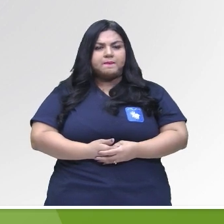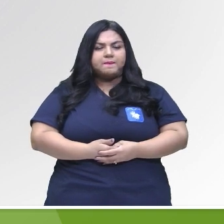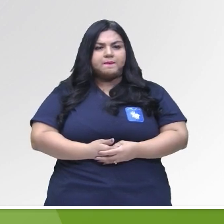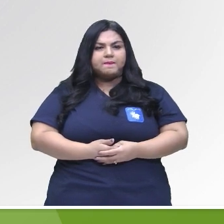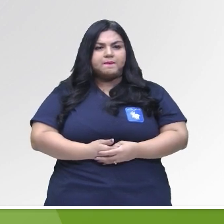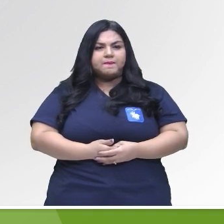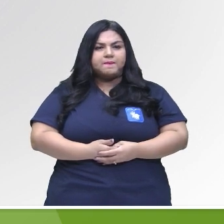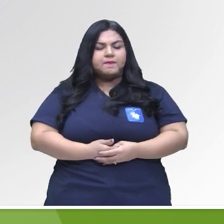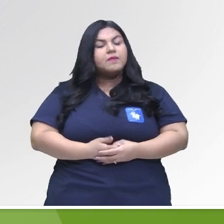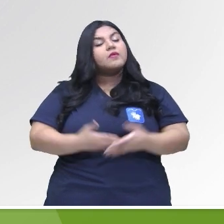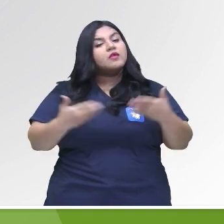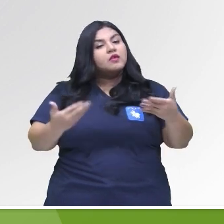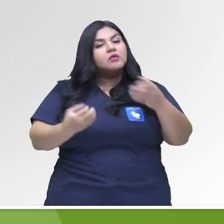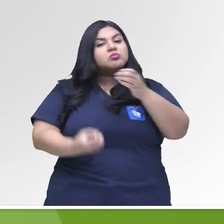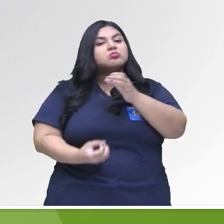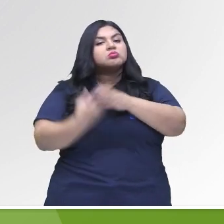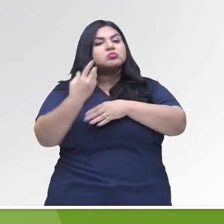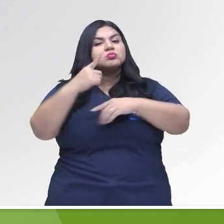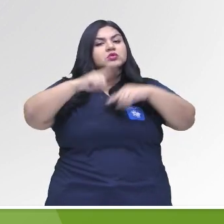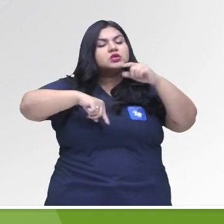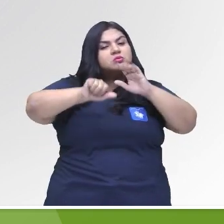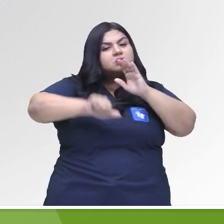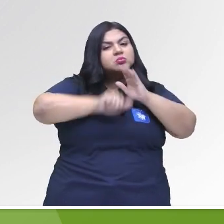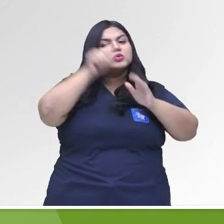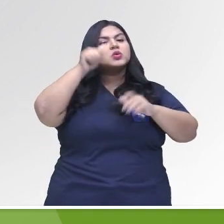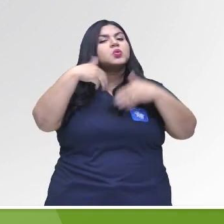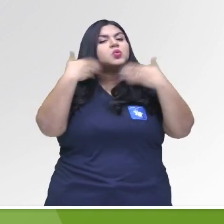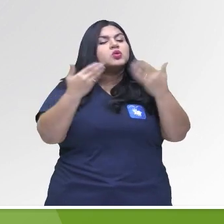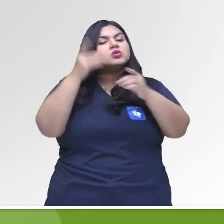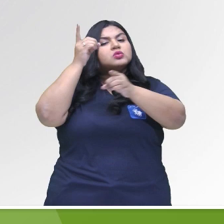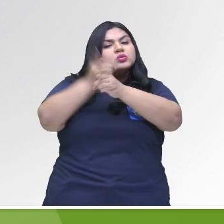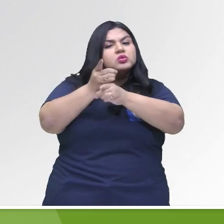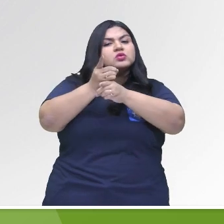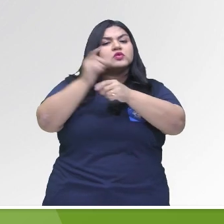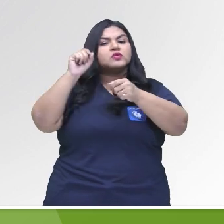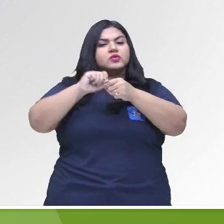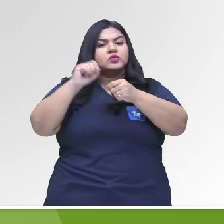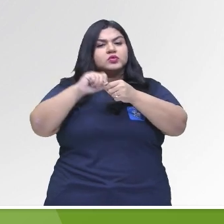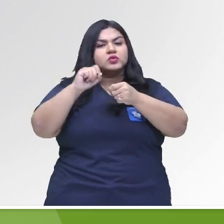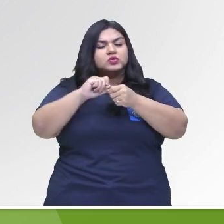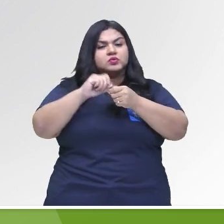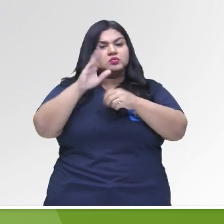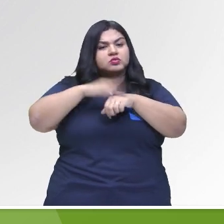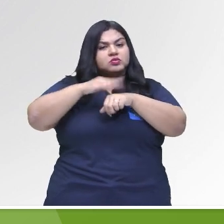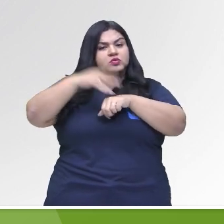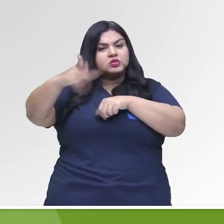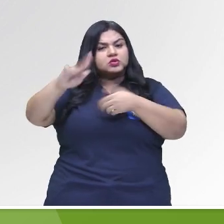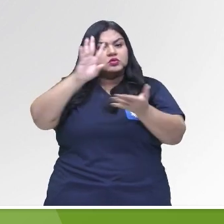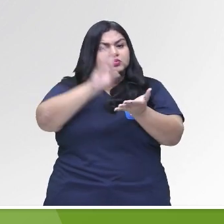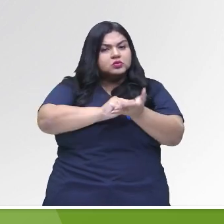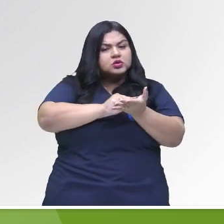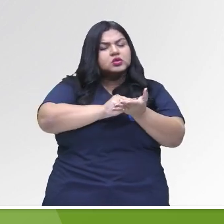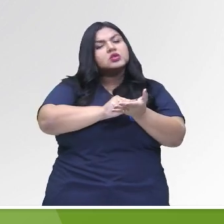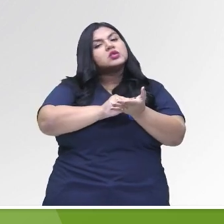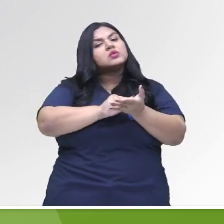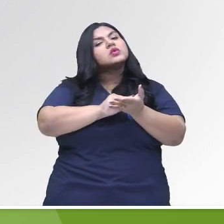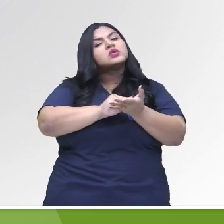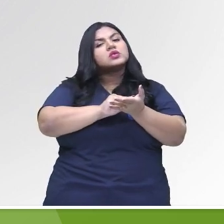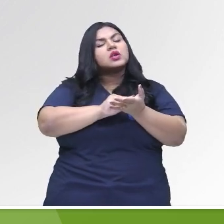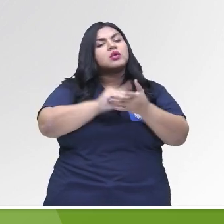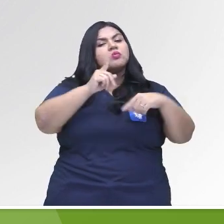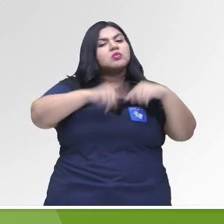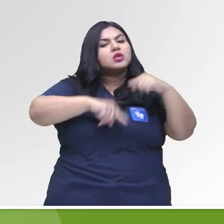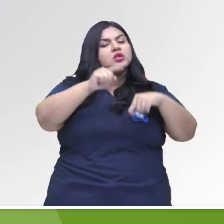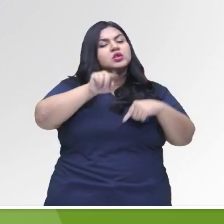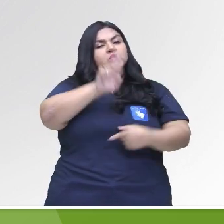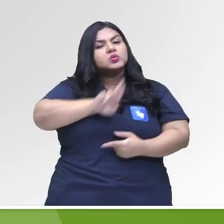Então, fontes de matéria-prima. Onde que a gente encontra a matéria-prima para a produção desses polímeros? As matérias-primas utilizadas